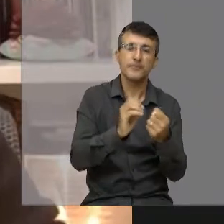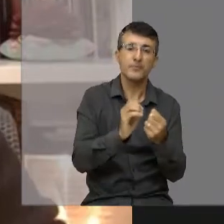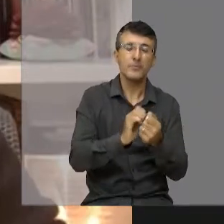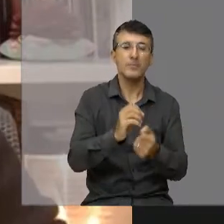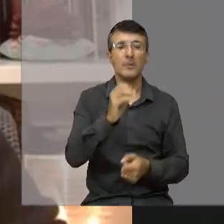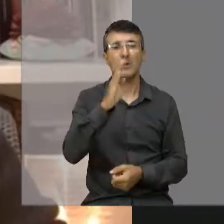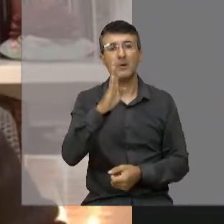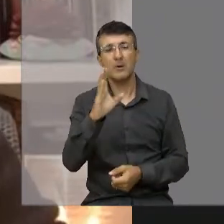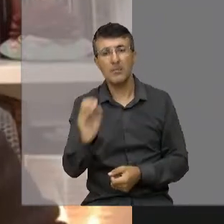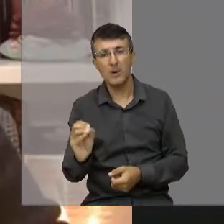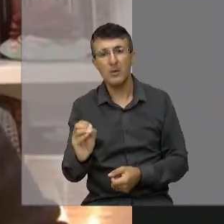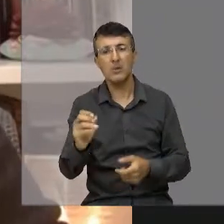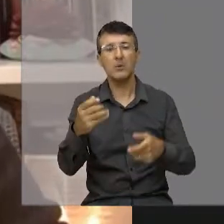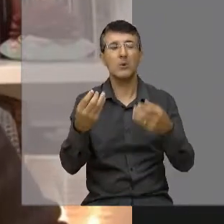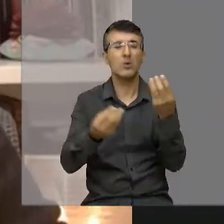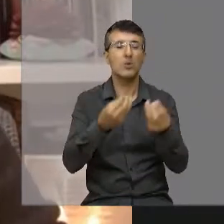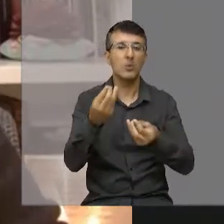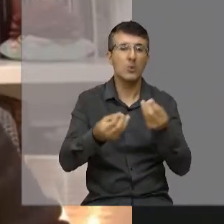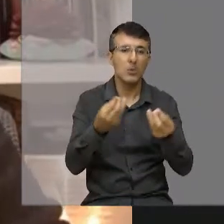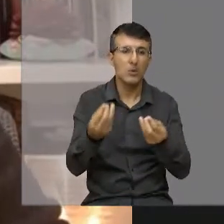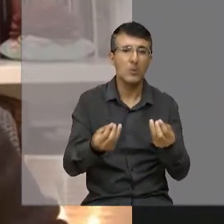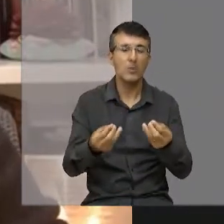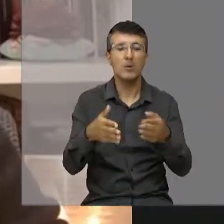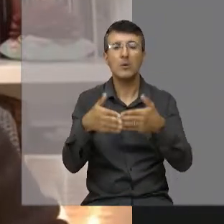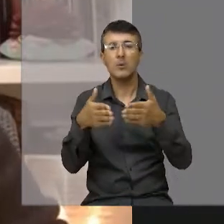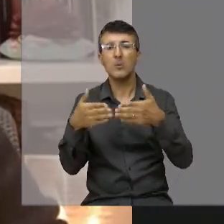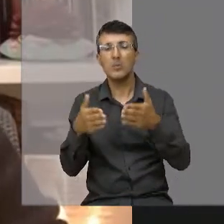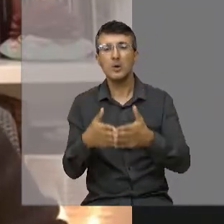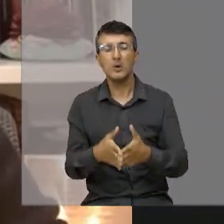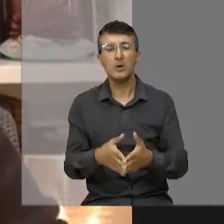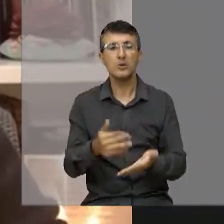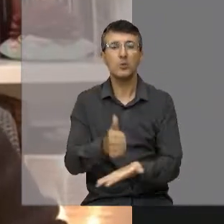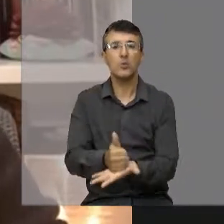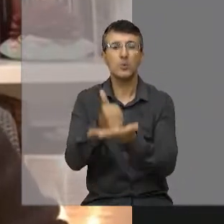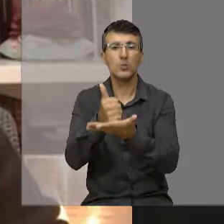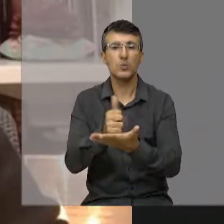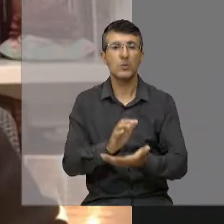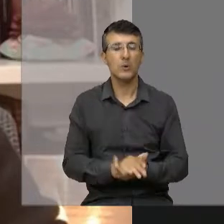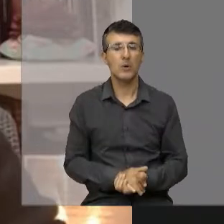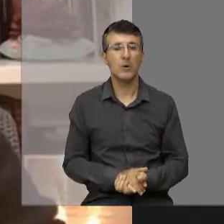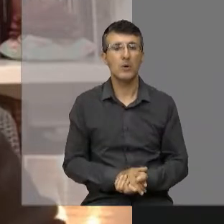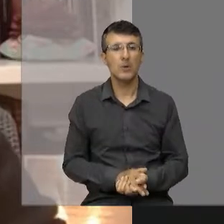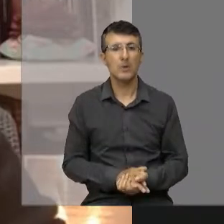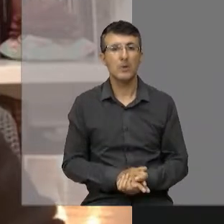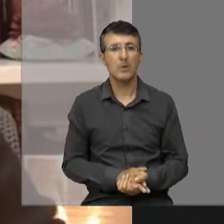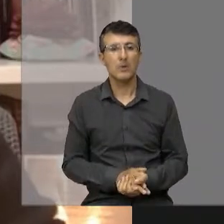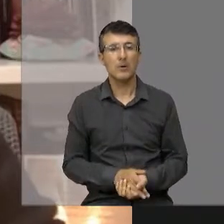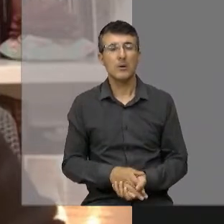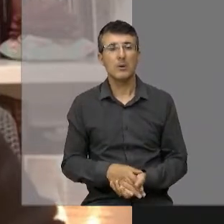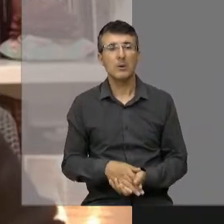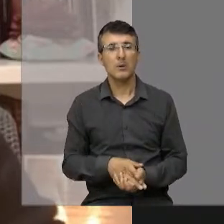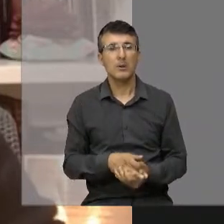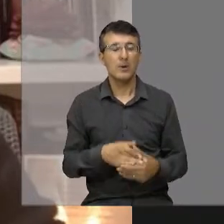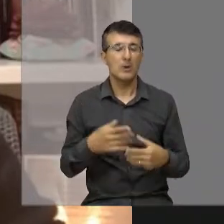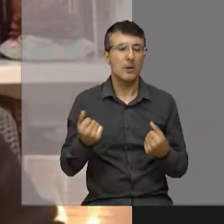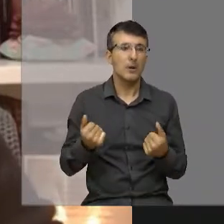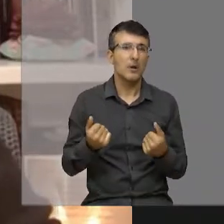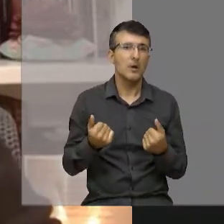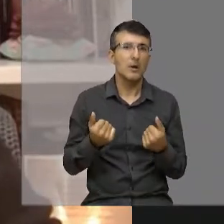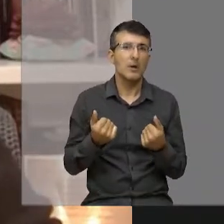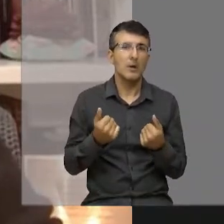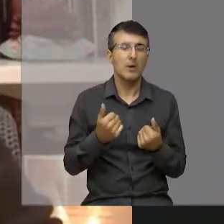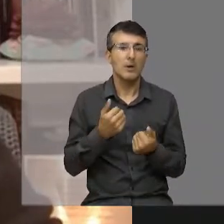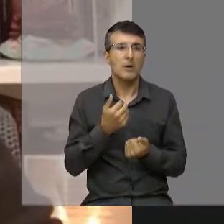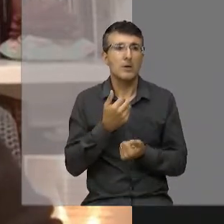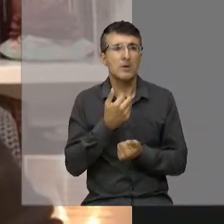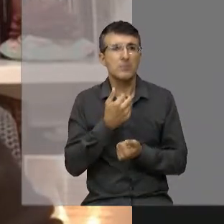gente não tem como garantir para uma mulher que consiga, por exemplo, uma medida protetiva, que ela vá ter uma segurança 24 horas. Aliás, não